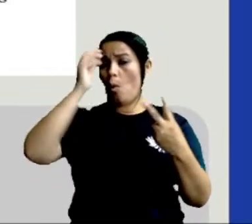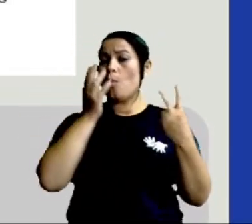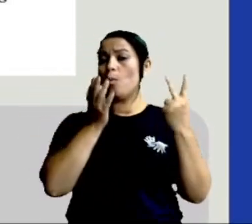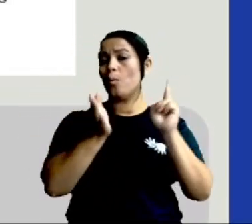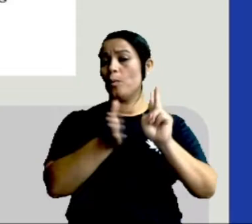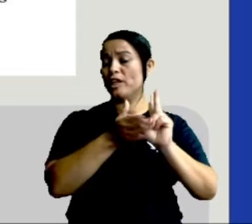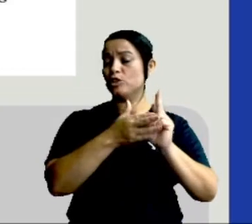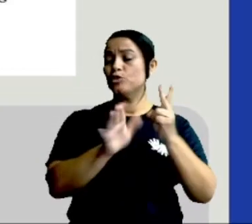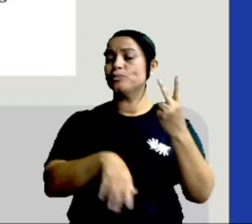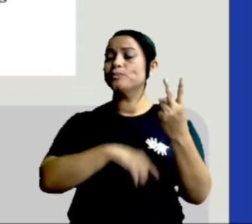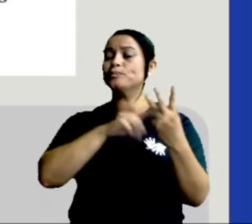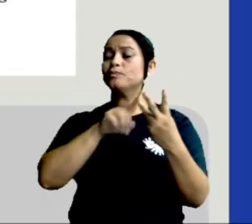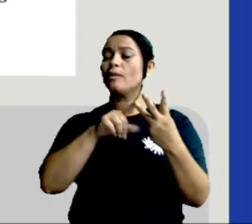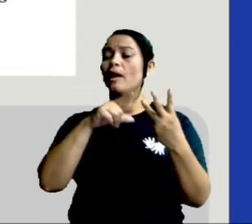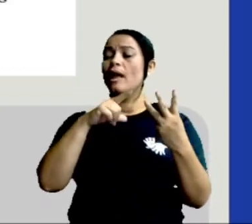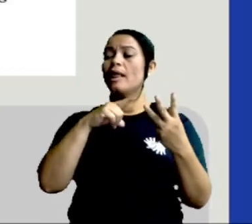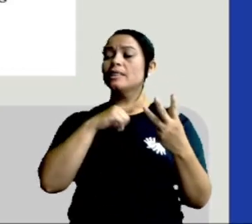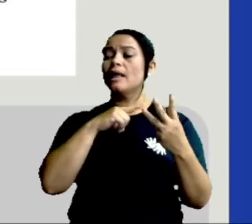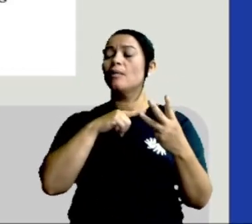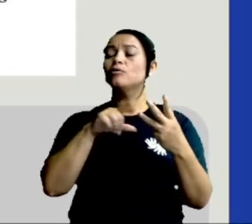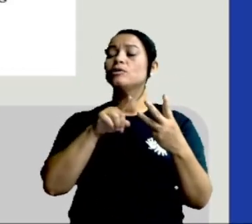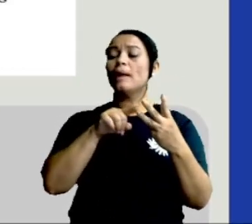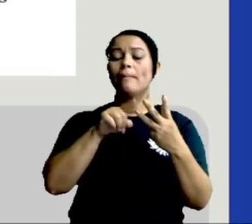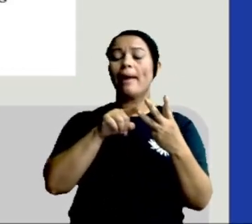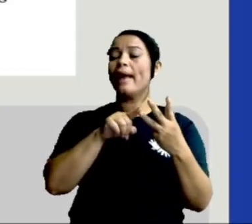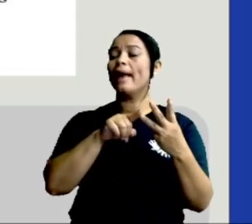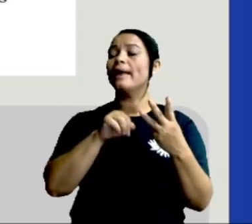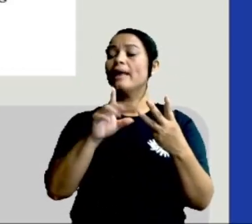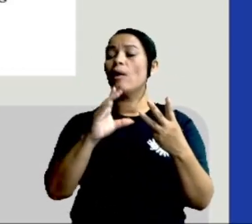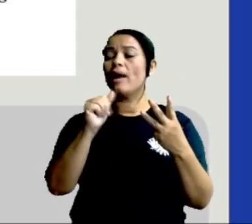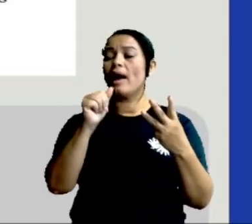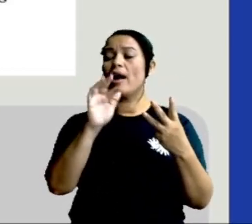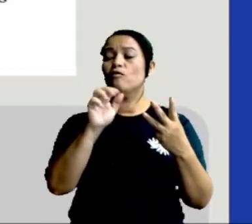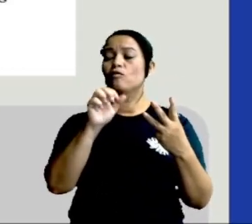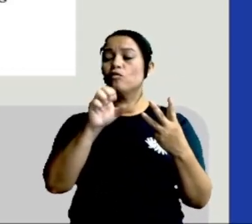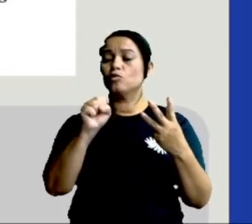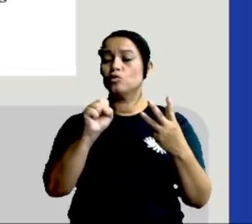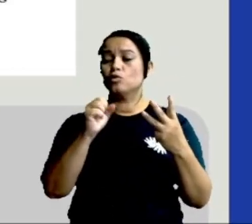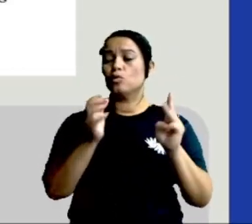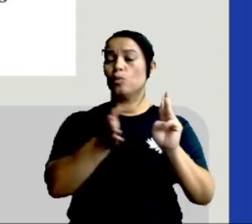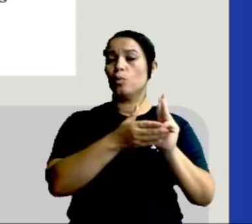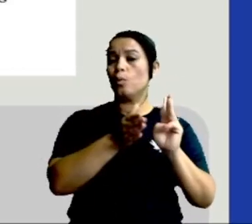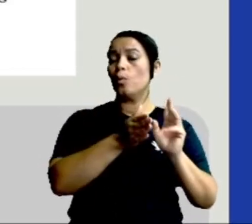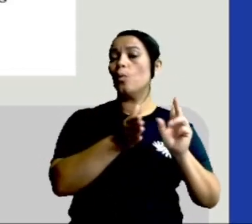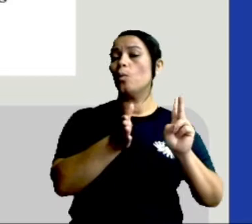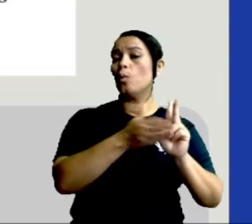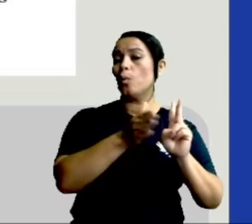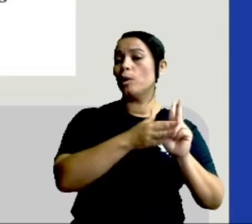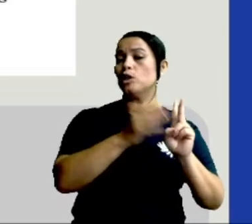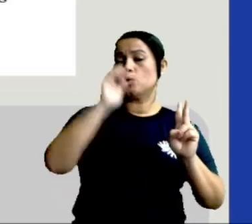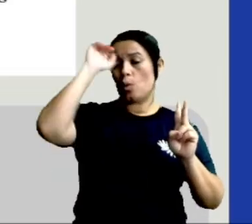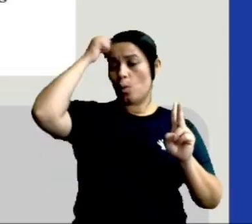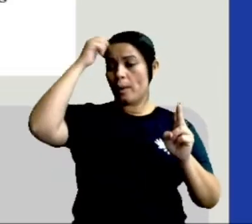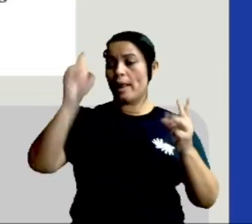índio. Temos o cafuzo, que é o índio com o negro, e o